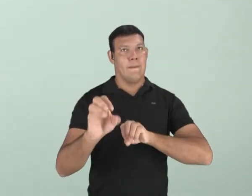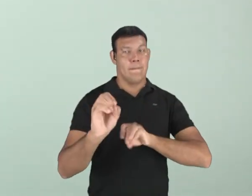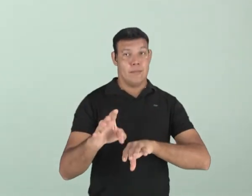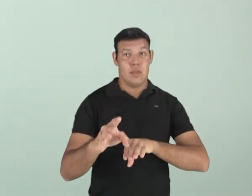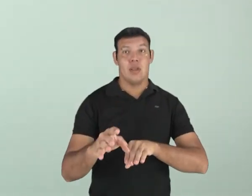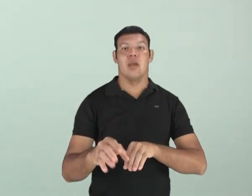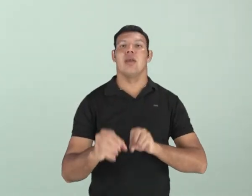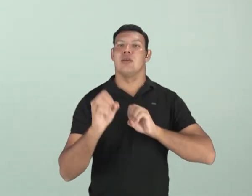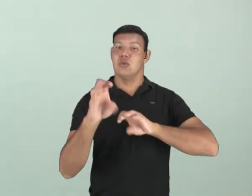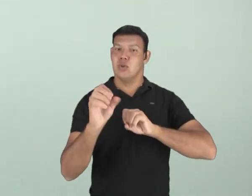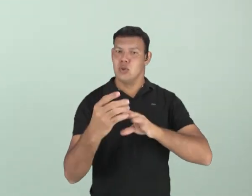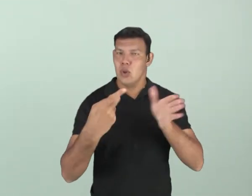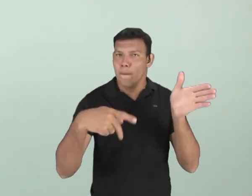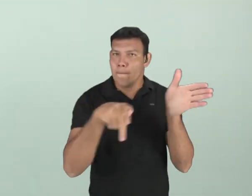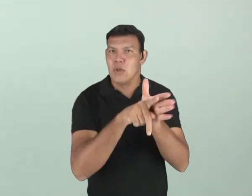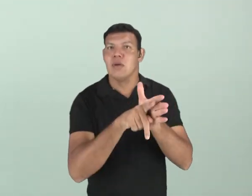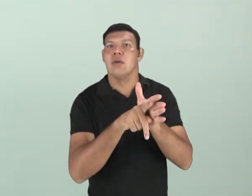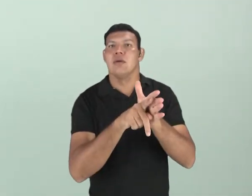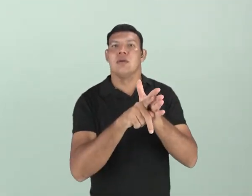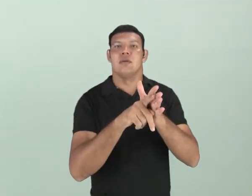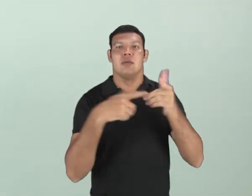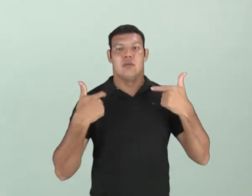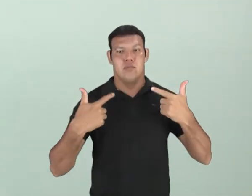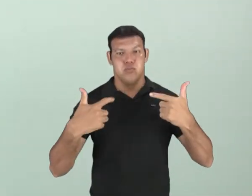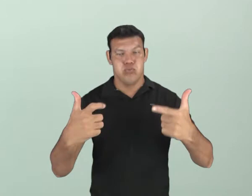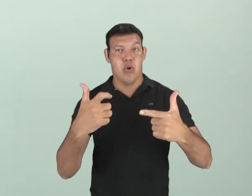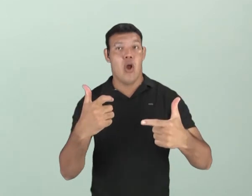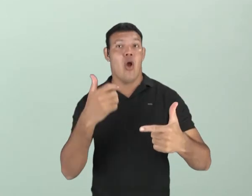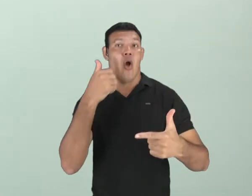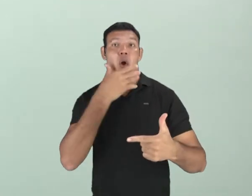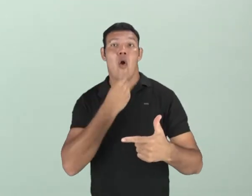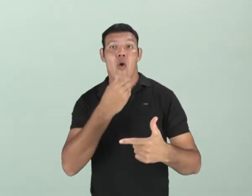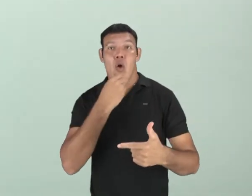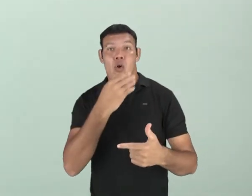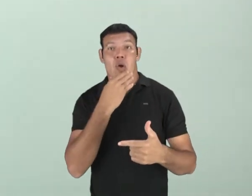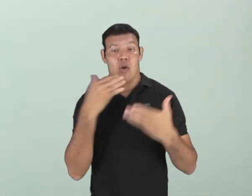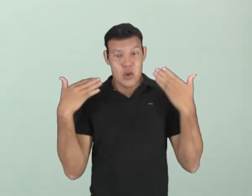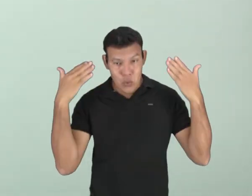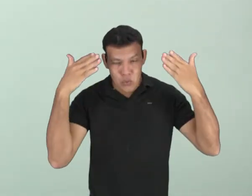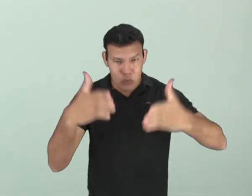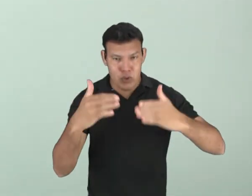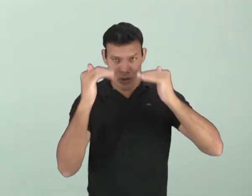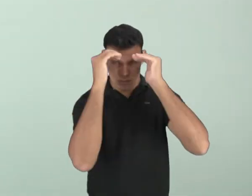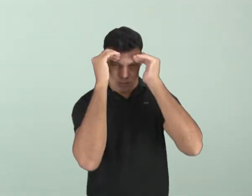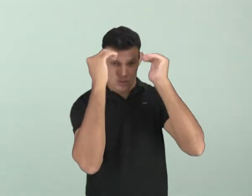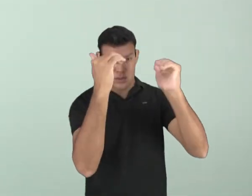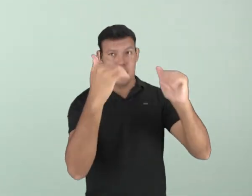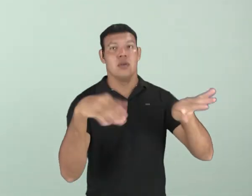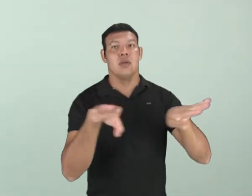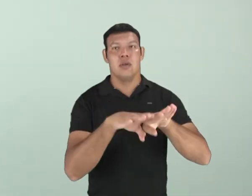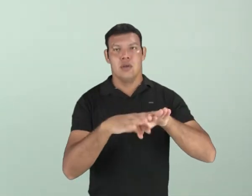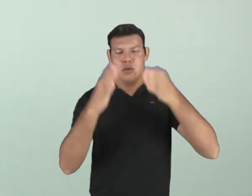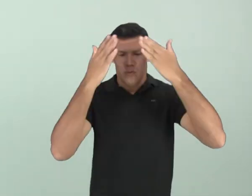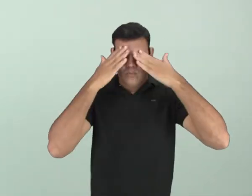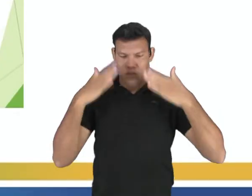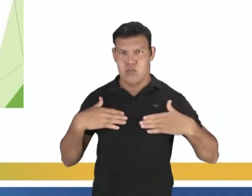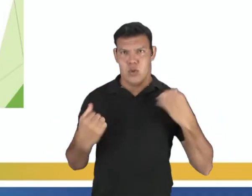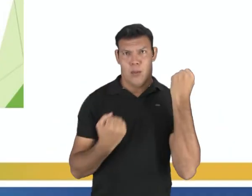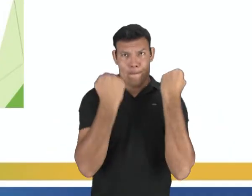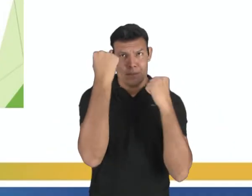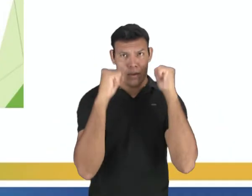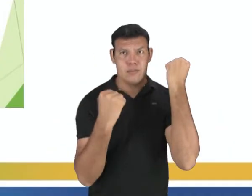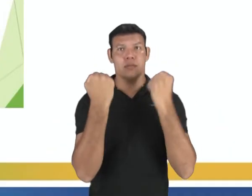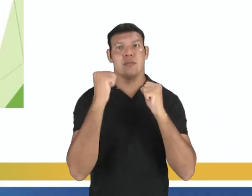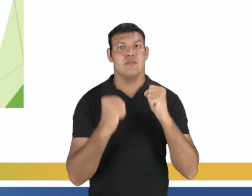a guerra. A educação dos espartanos, homem, era voltada para a obediência e aptidão física, né? Aos 18